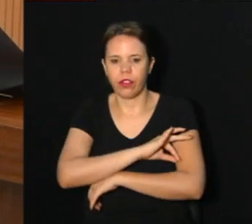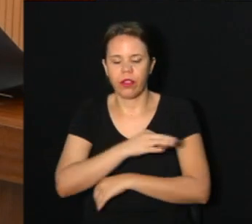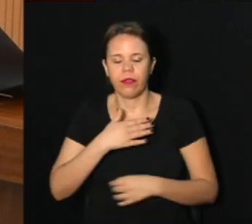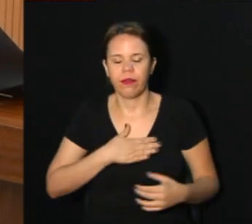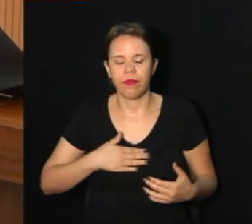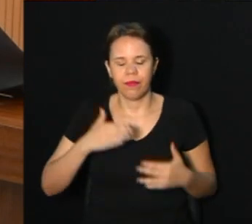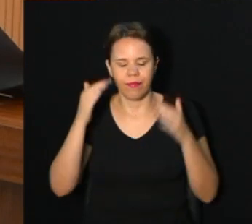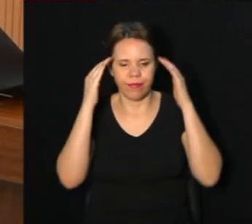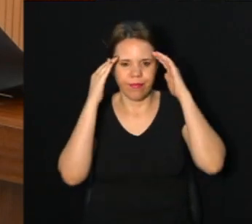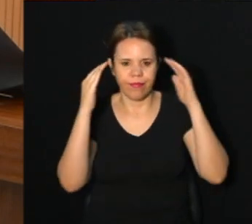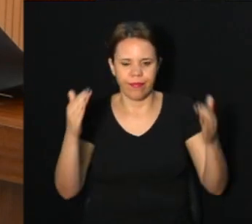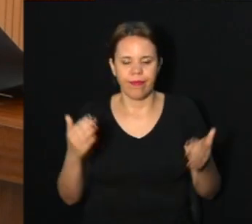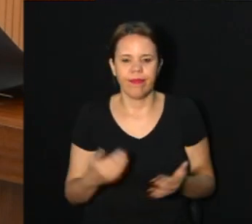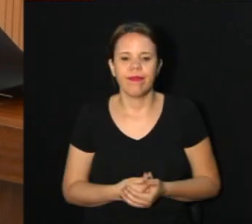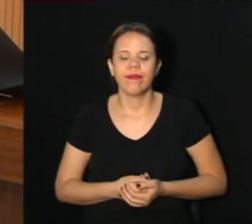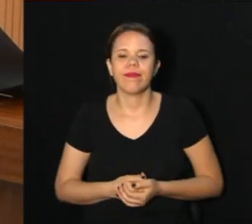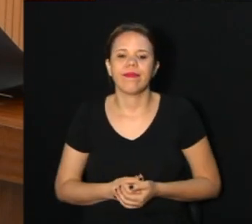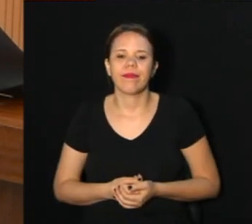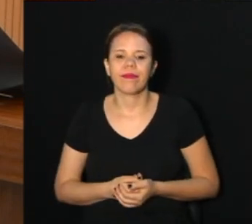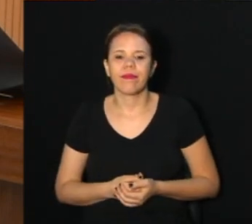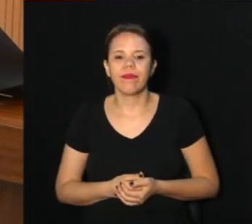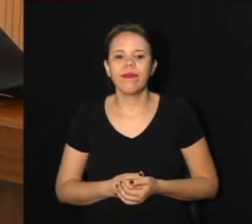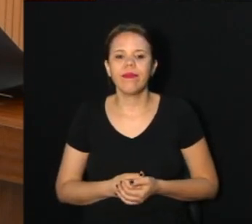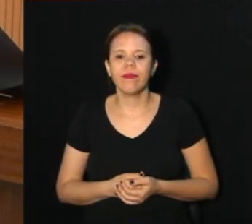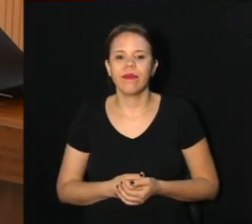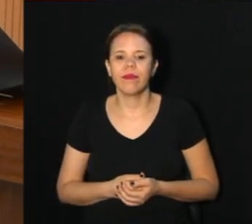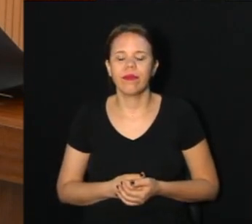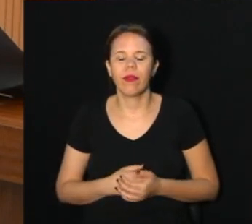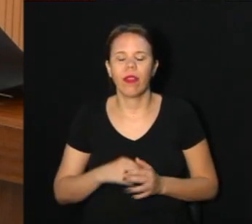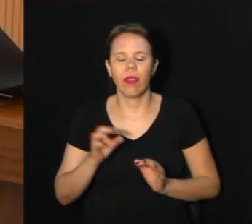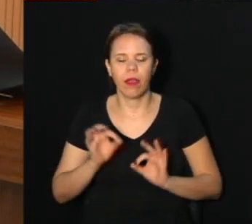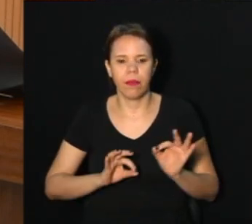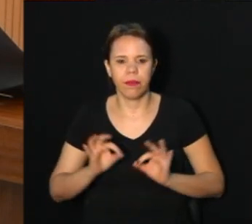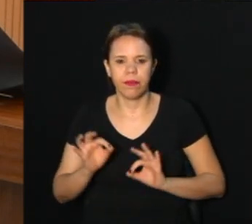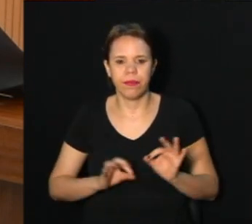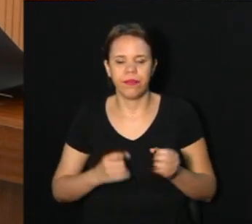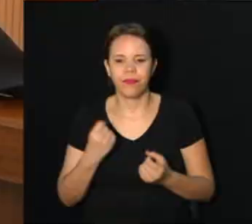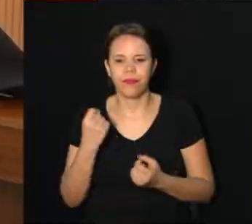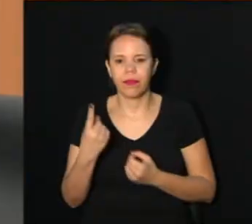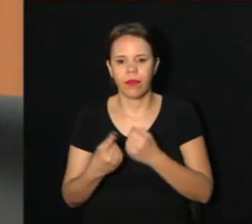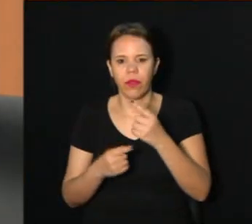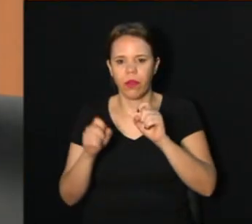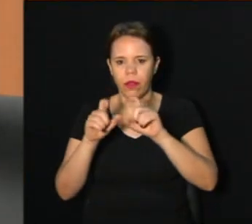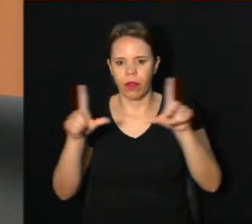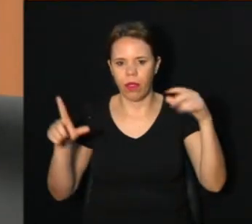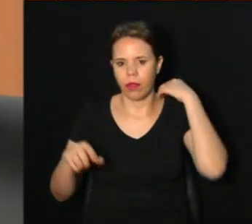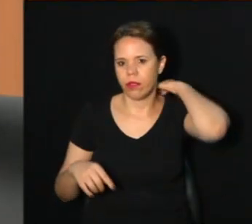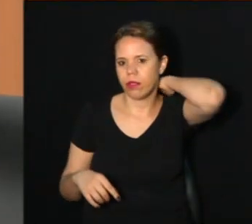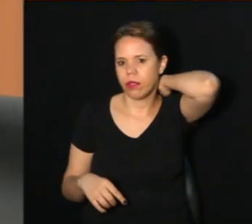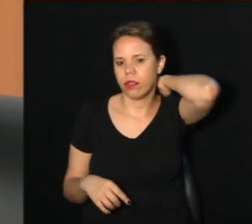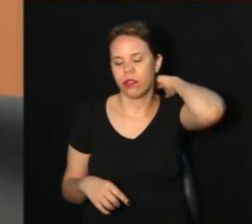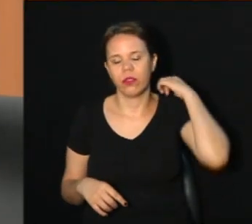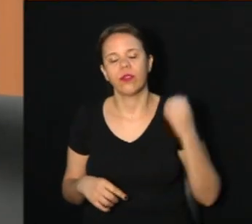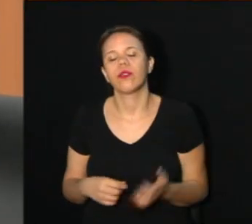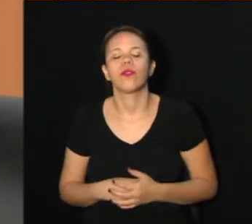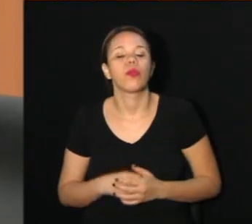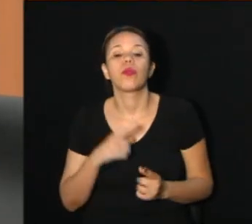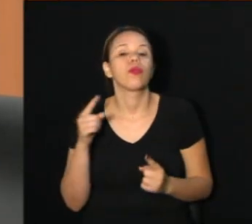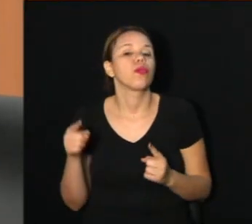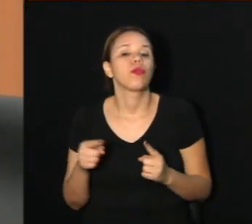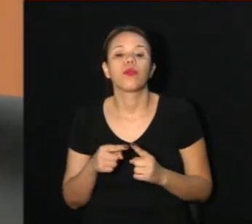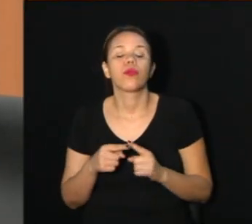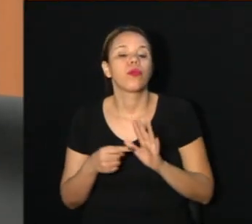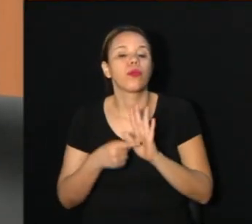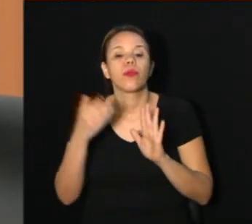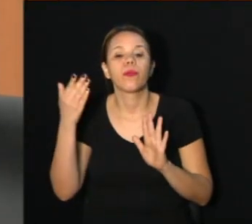para mim. Bem, nós preparamos alguns slides com o intuito de